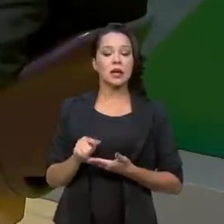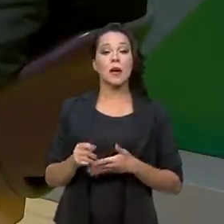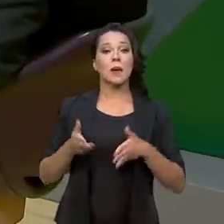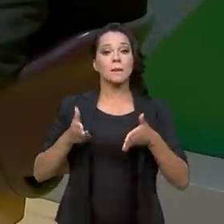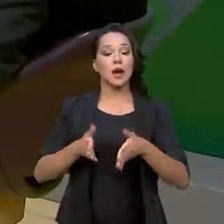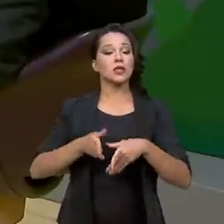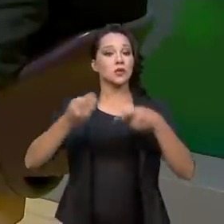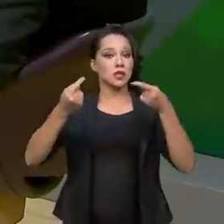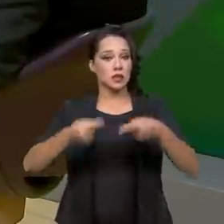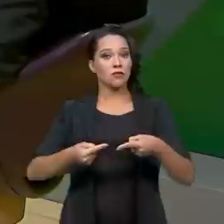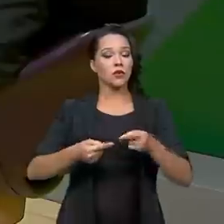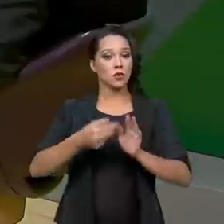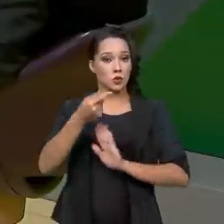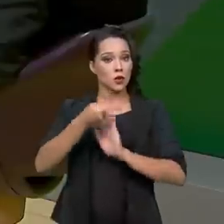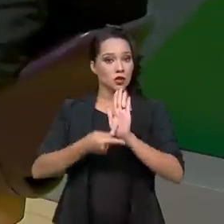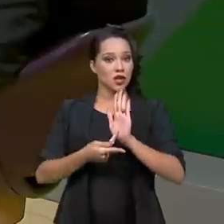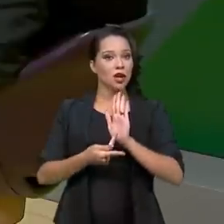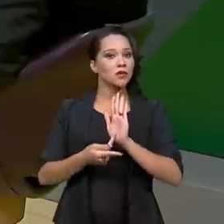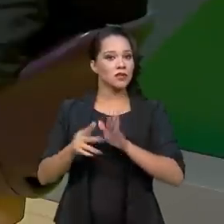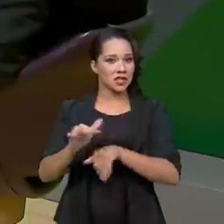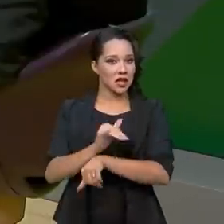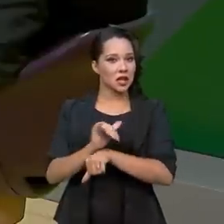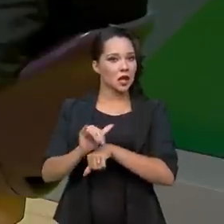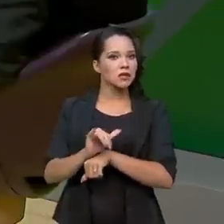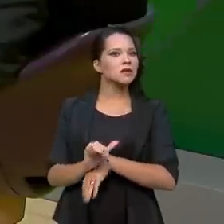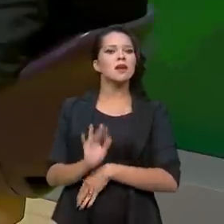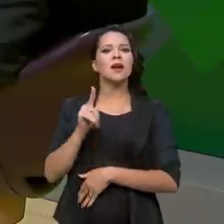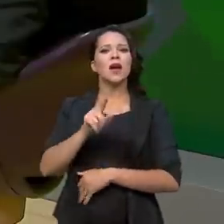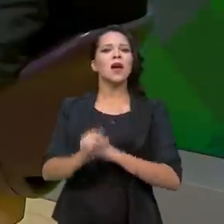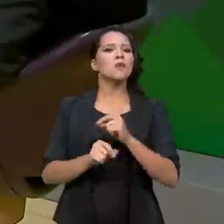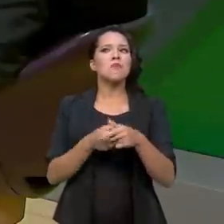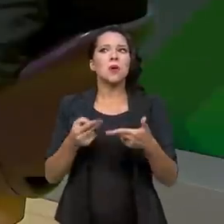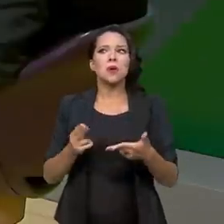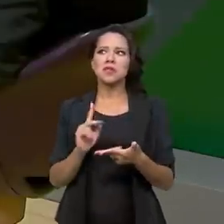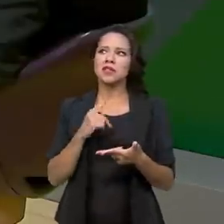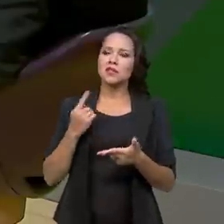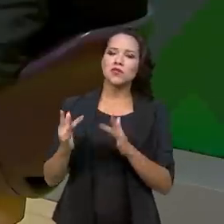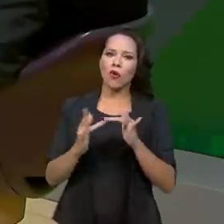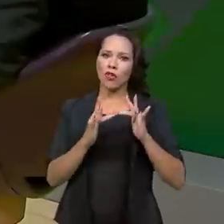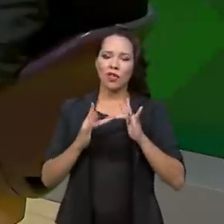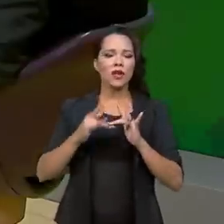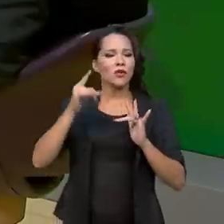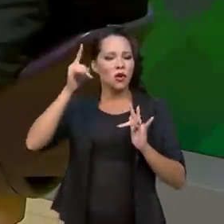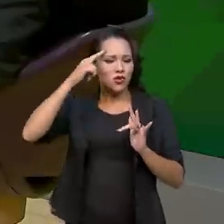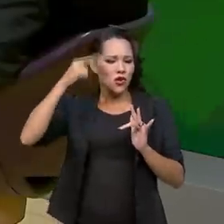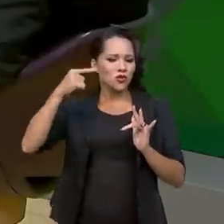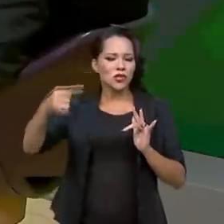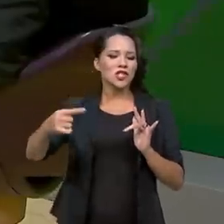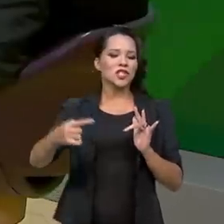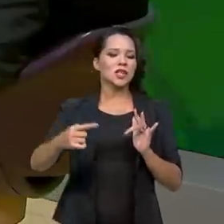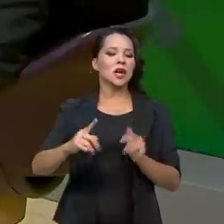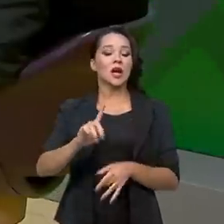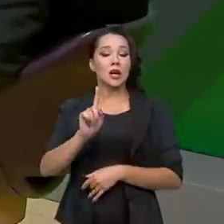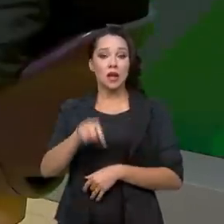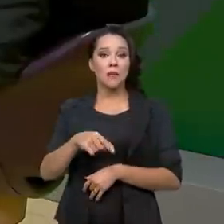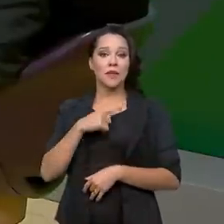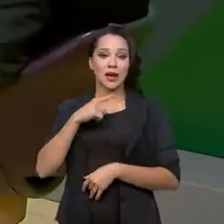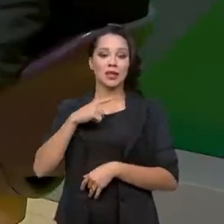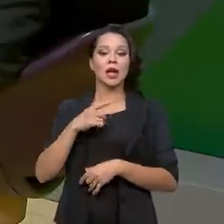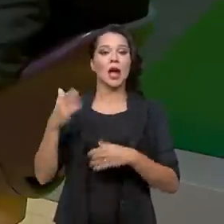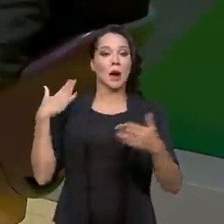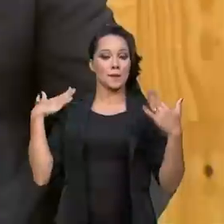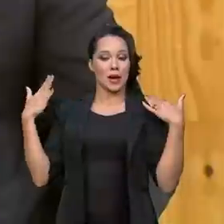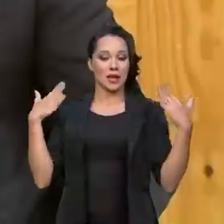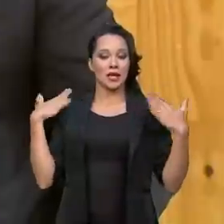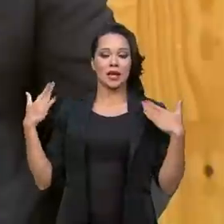parte do desafio dos nossos projetos estratégicos é uma coisa que nós convivemos diariamente, de maneira a dotar a